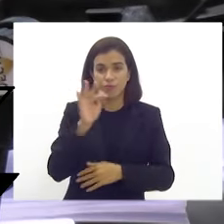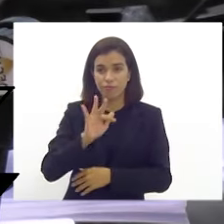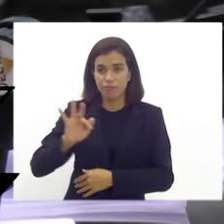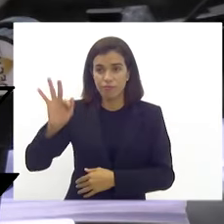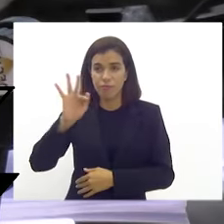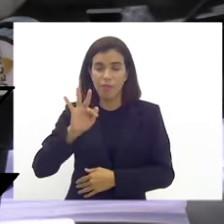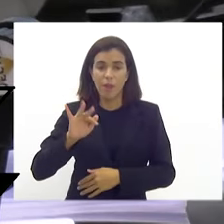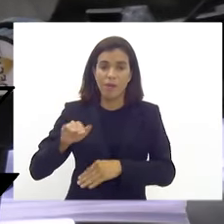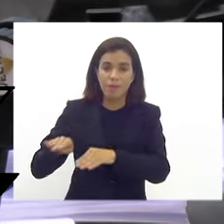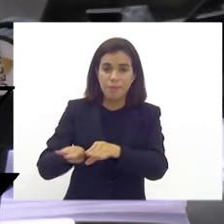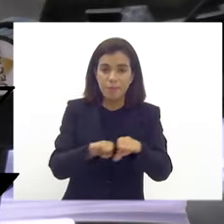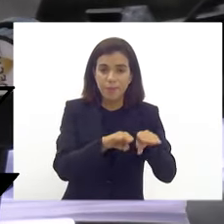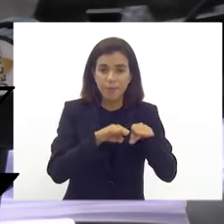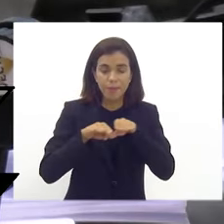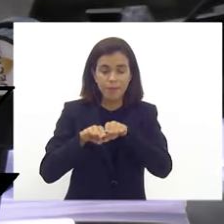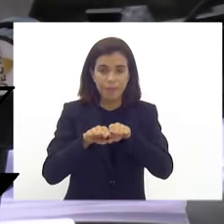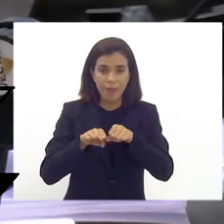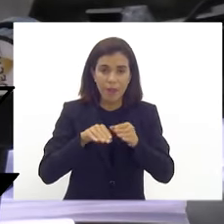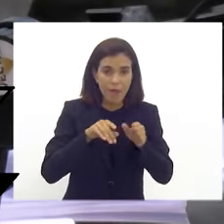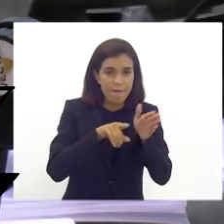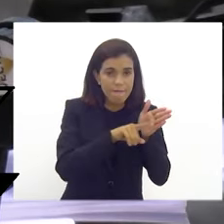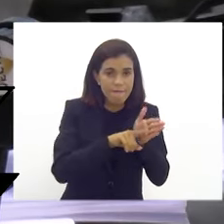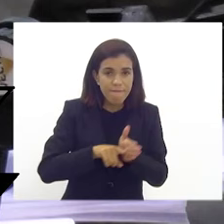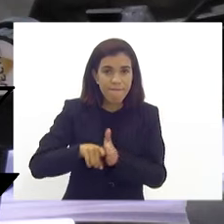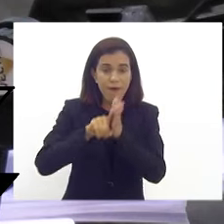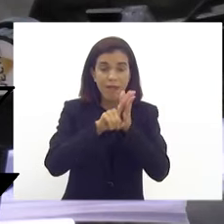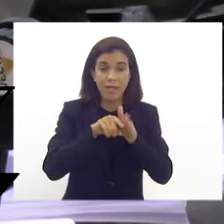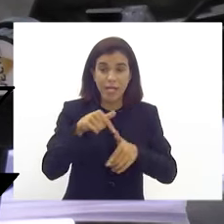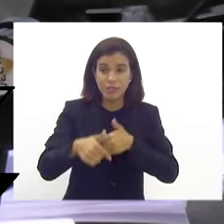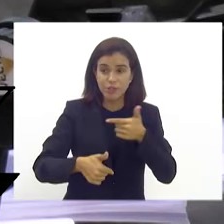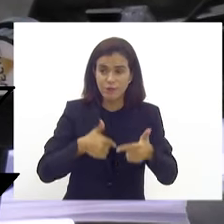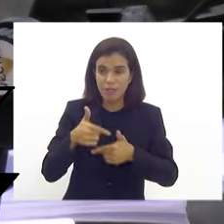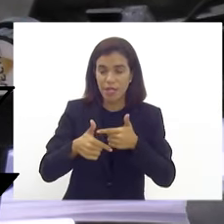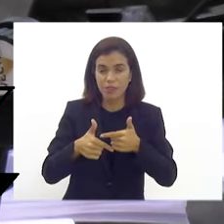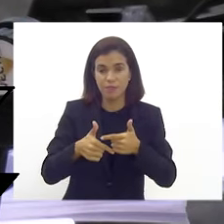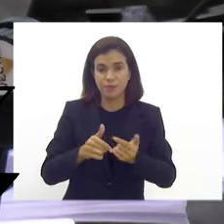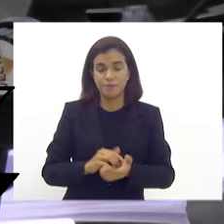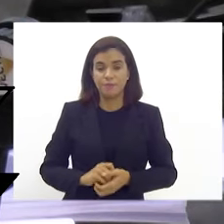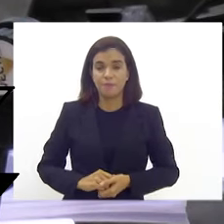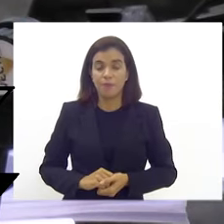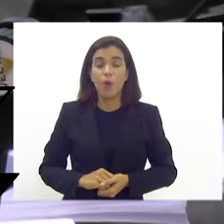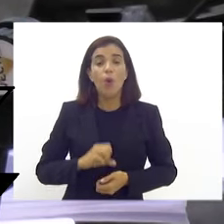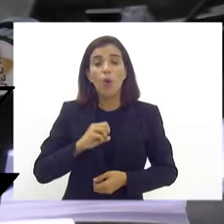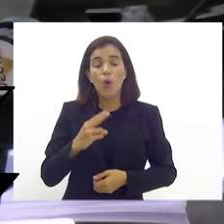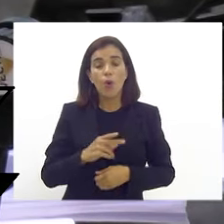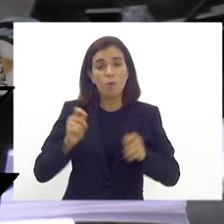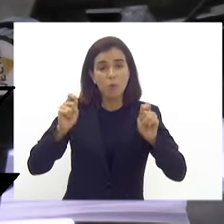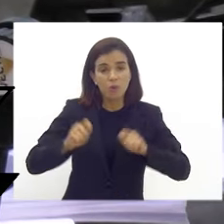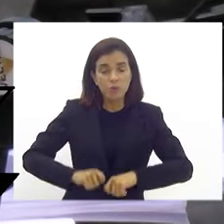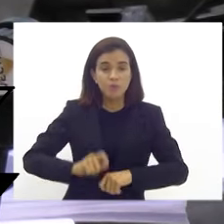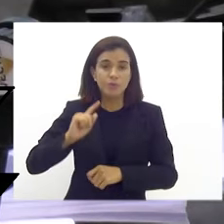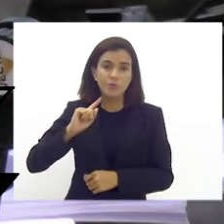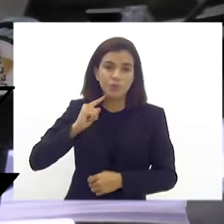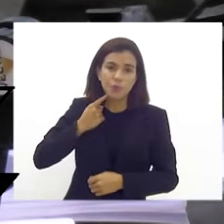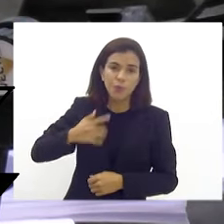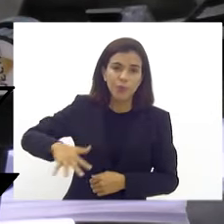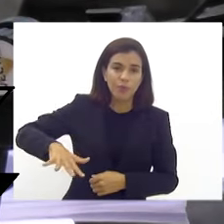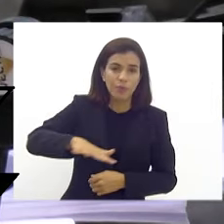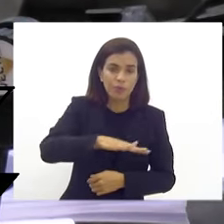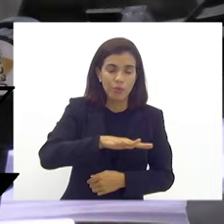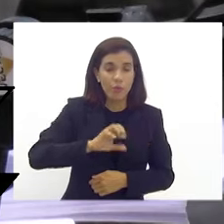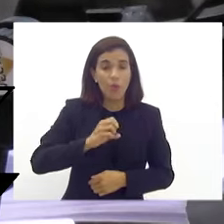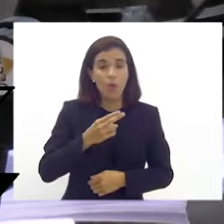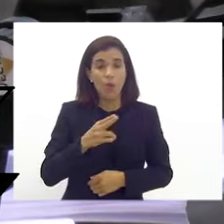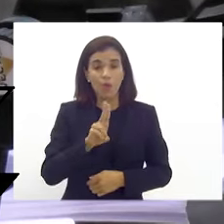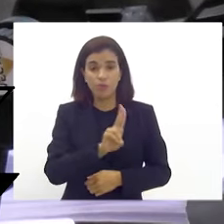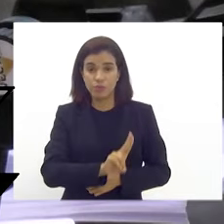de fiscalização da conformidade de empreendimentos e atividades efetiva ou potencialmente poluidoras ou utilizadoras